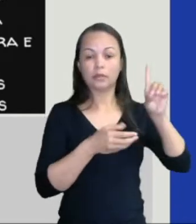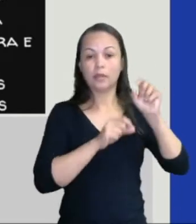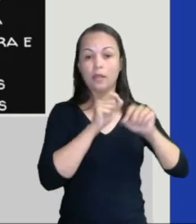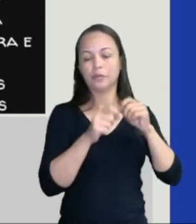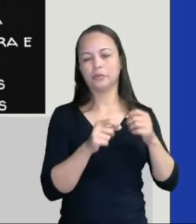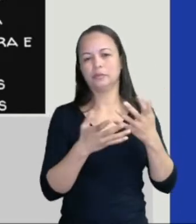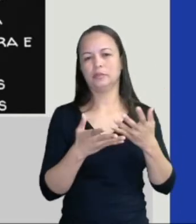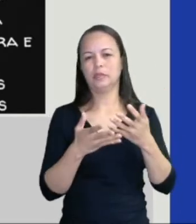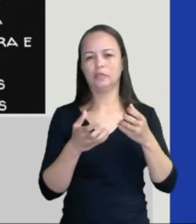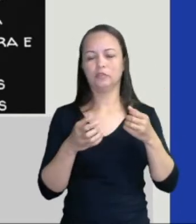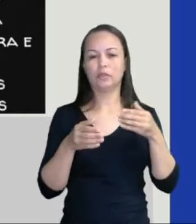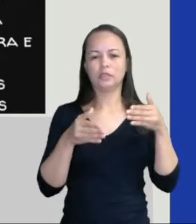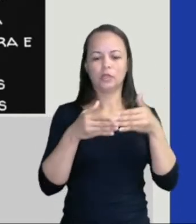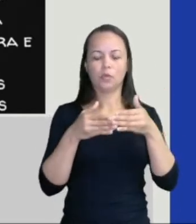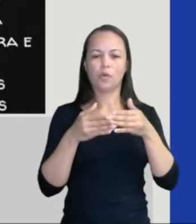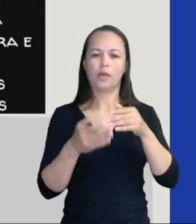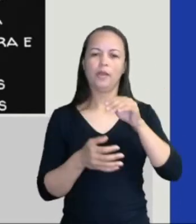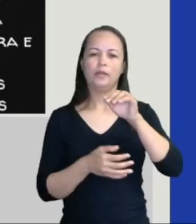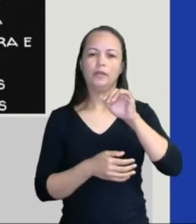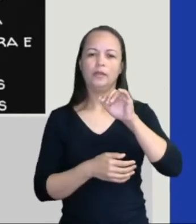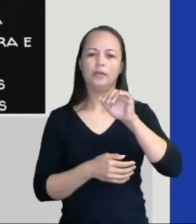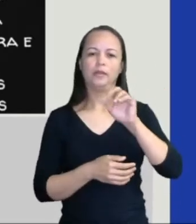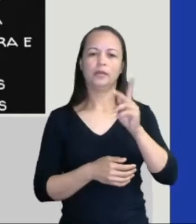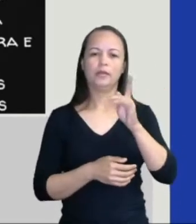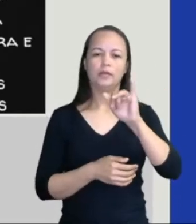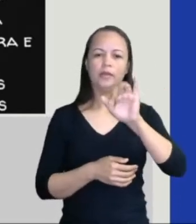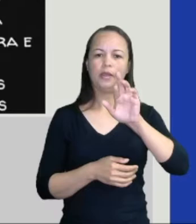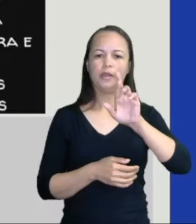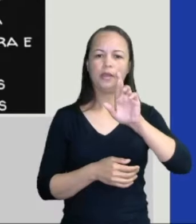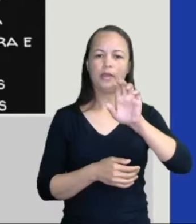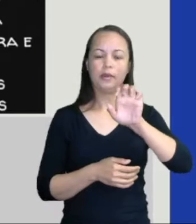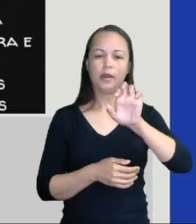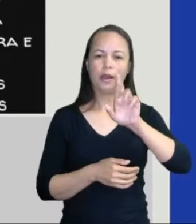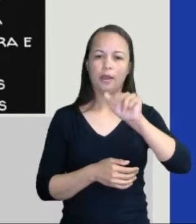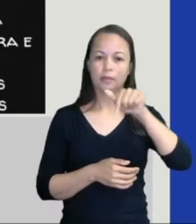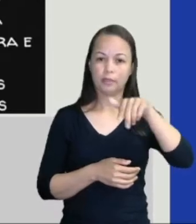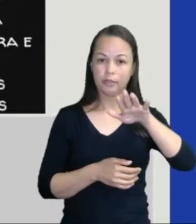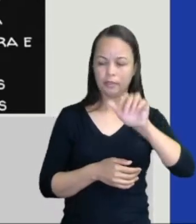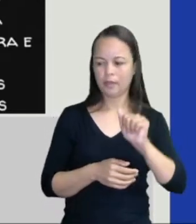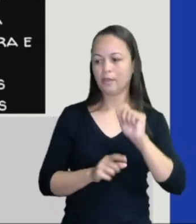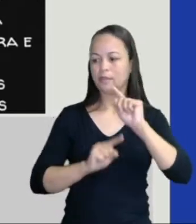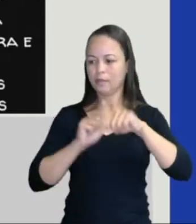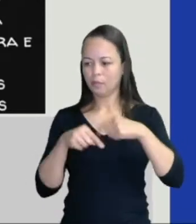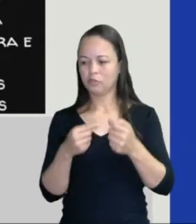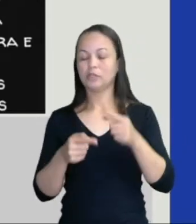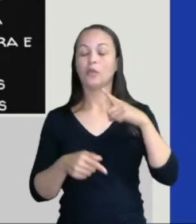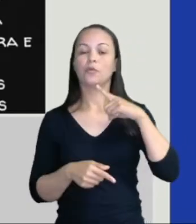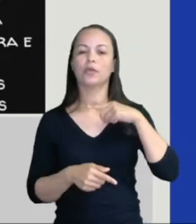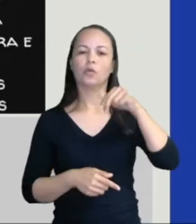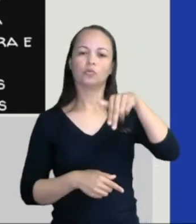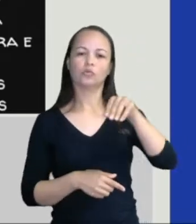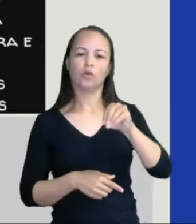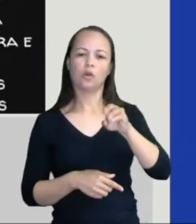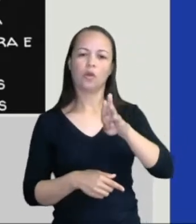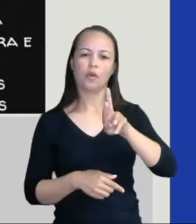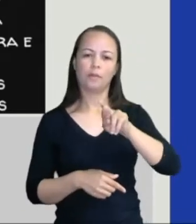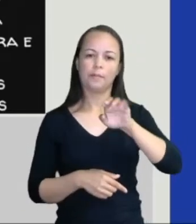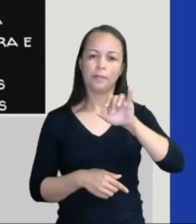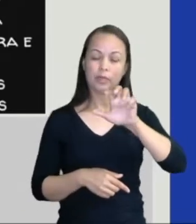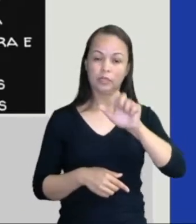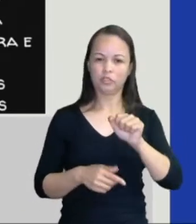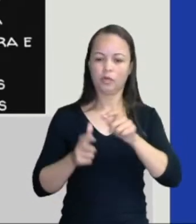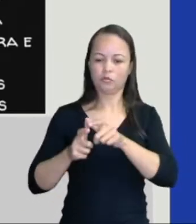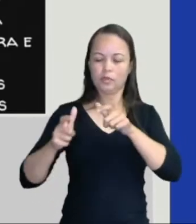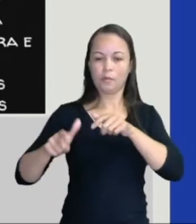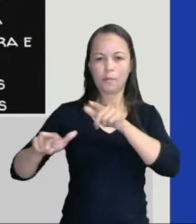estar o clero, dessa hierarquia social medieval. Depois vem os nobres. a nobreza, que eram os grandes proprietários